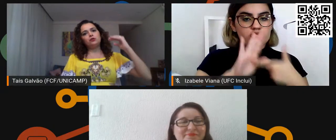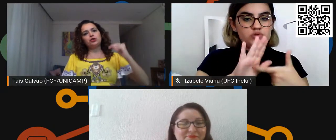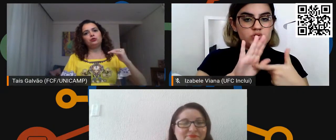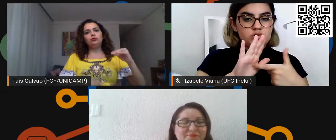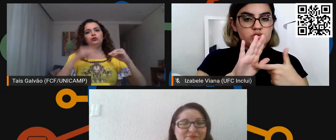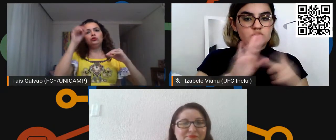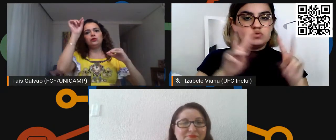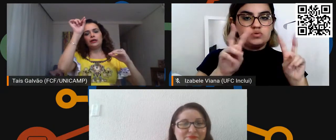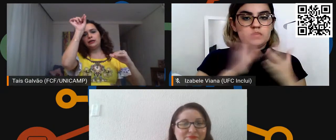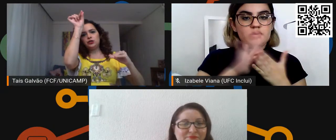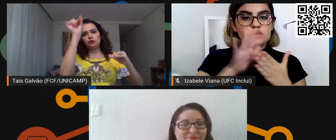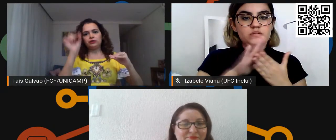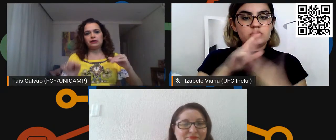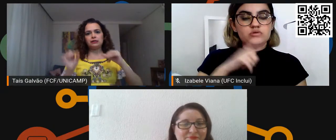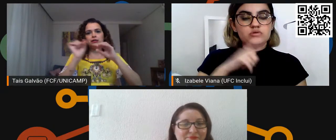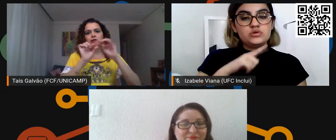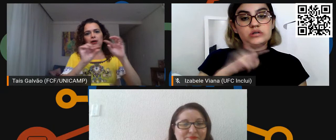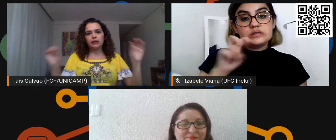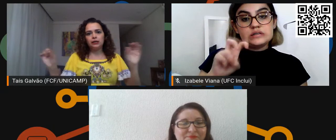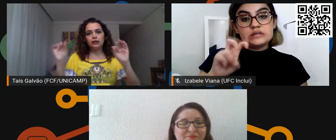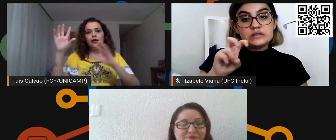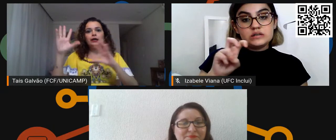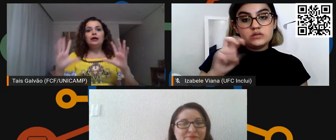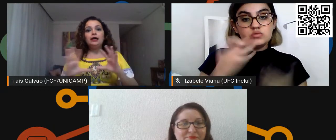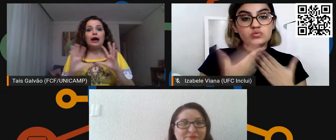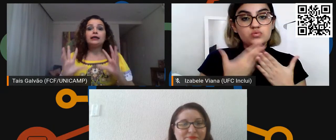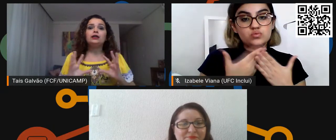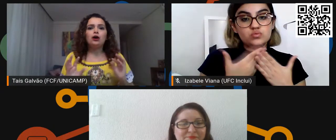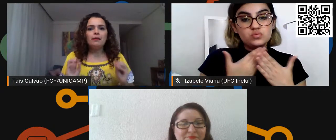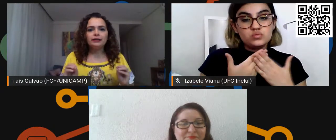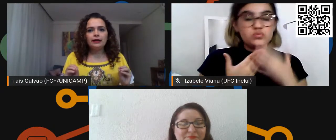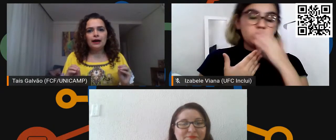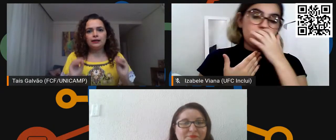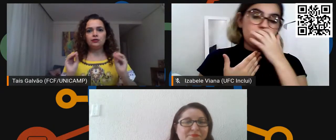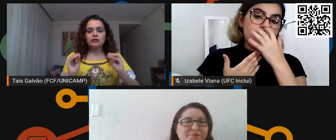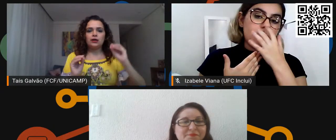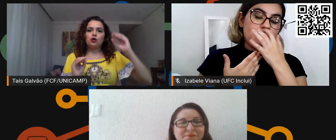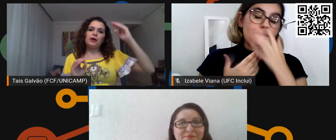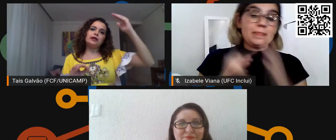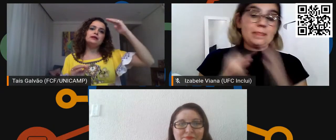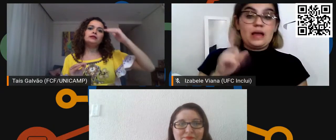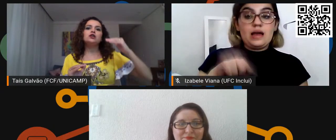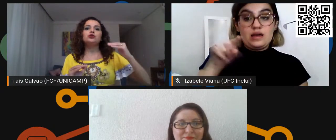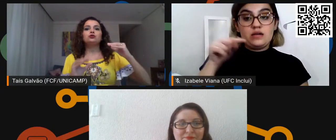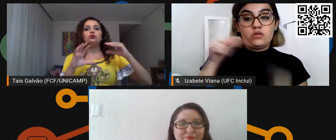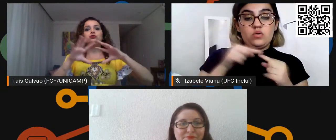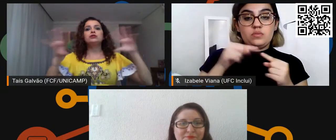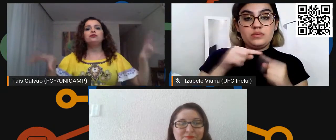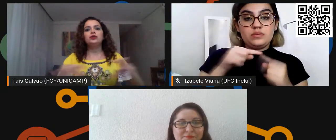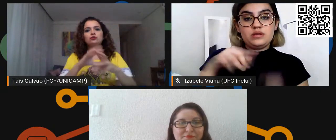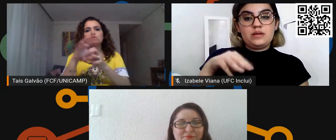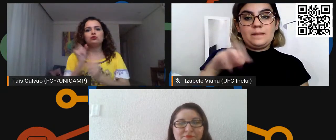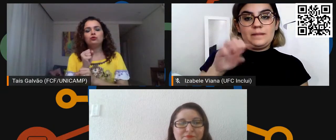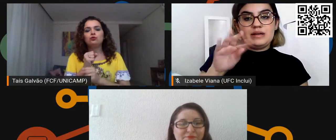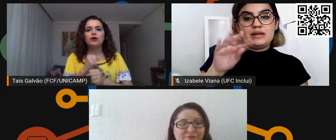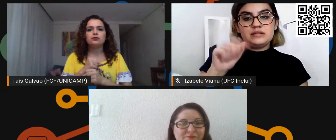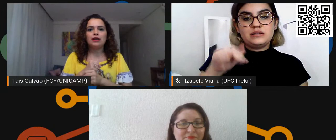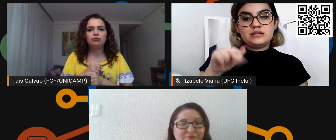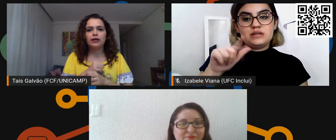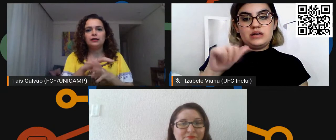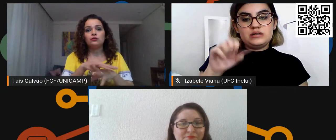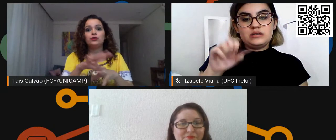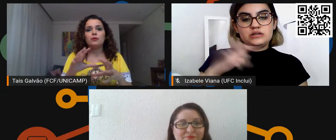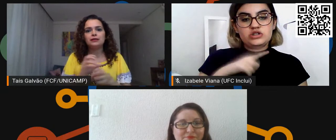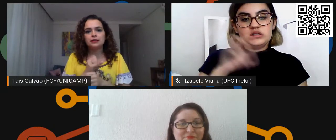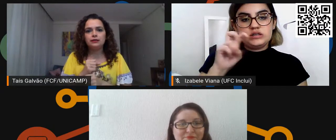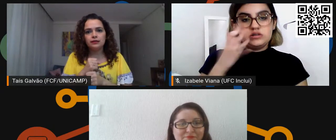assim, 5 estudos, aí ele tinha um tracinho aqui... Aquilo é uma meta-análise, ou seja, eu peguei 5 estudos e fiz um suco com o